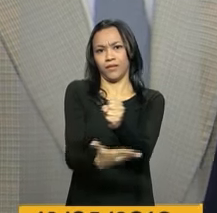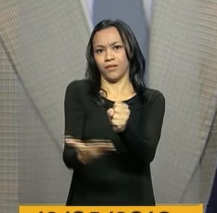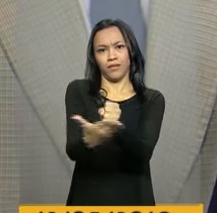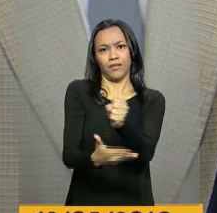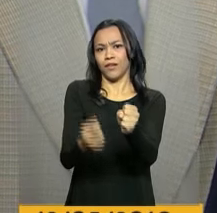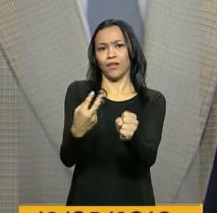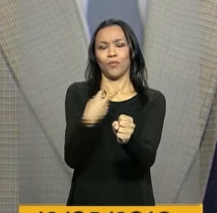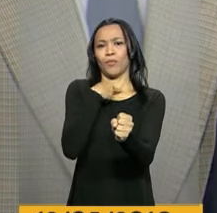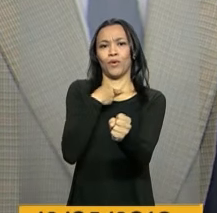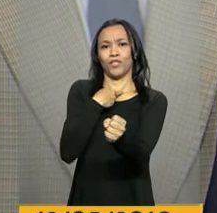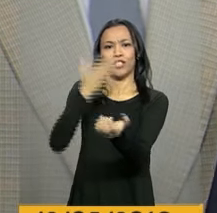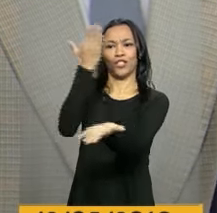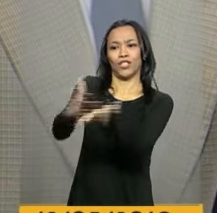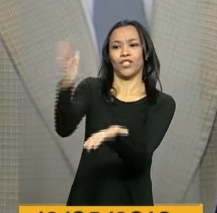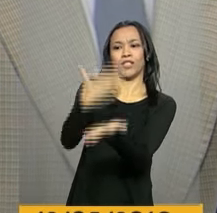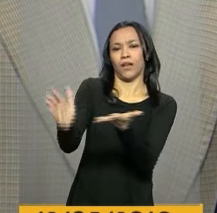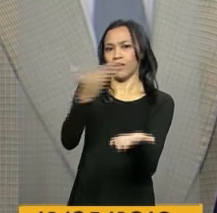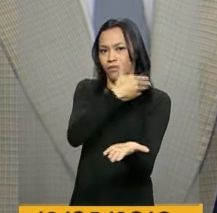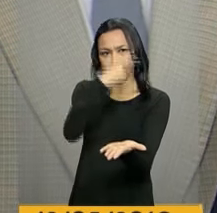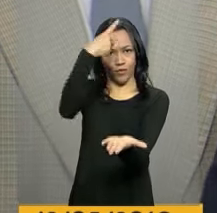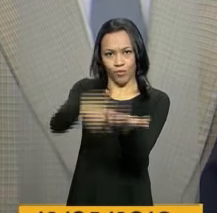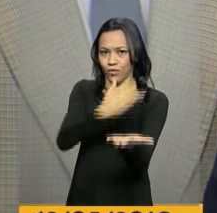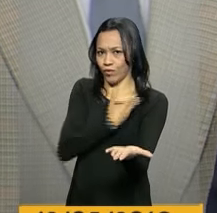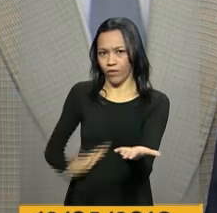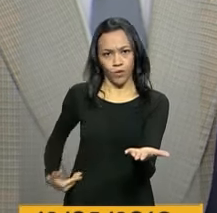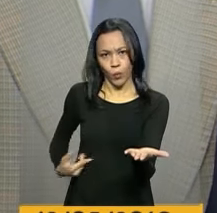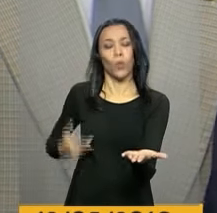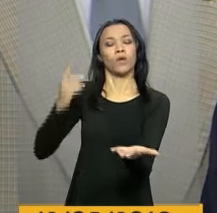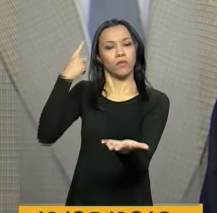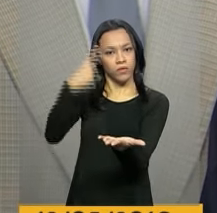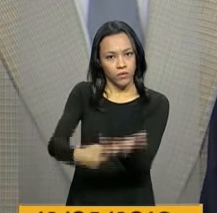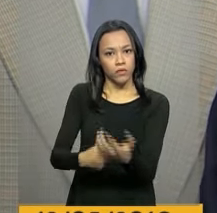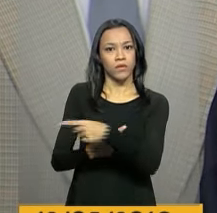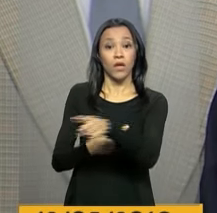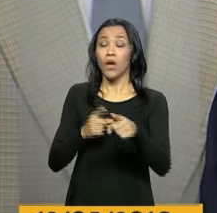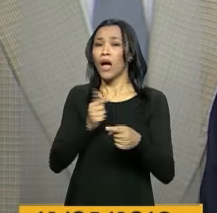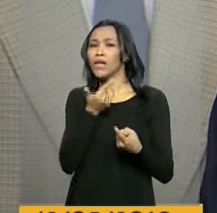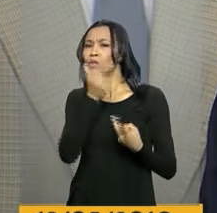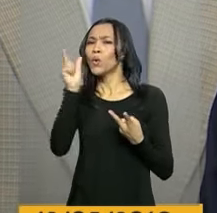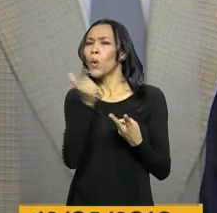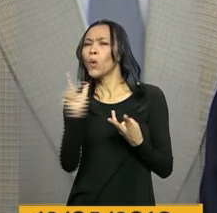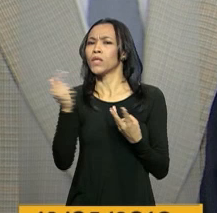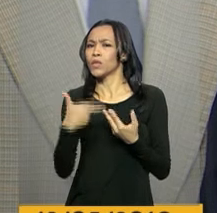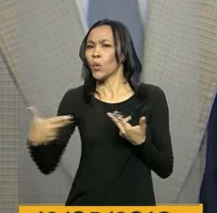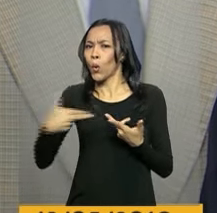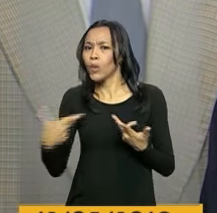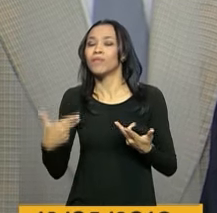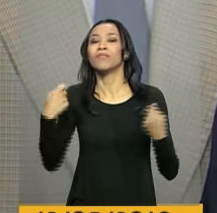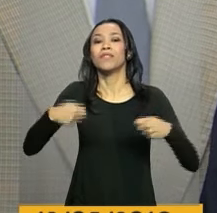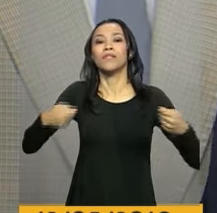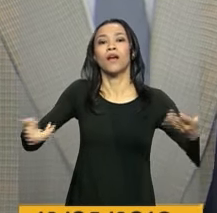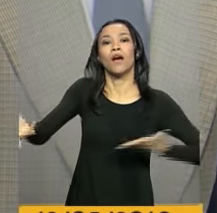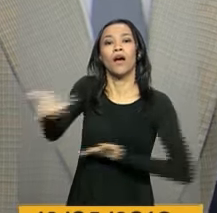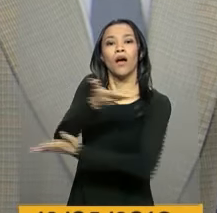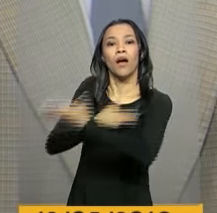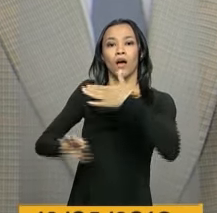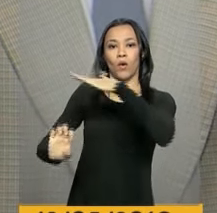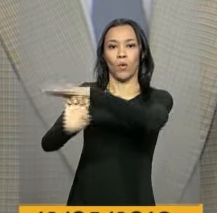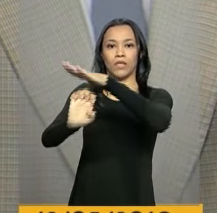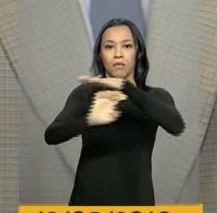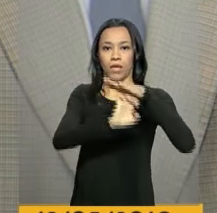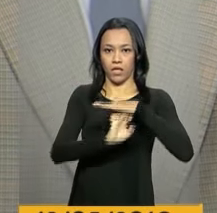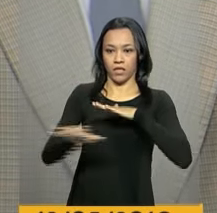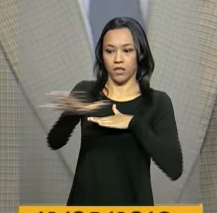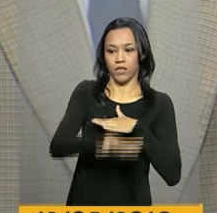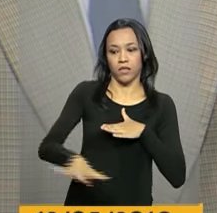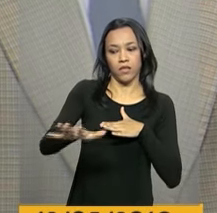órbita pública. O restante terá que ser compartilhado com a iniciativa privada, aqui